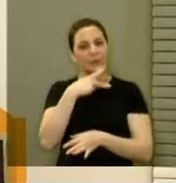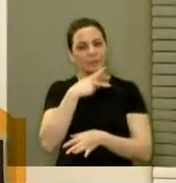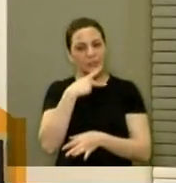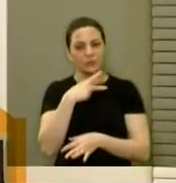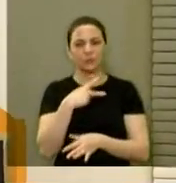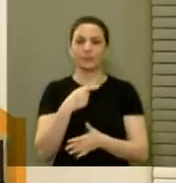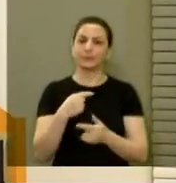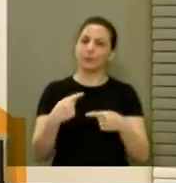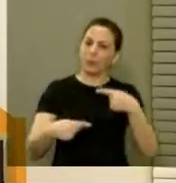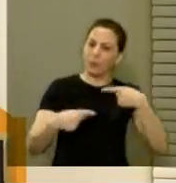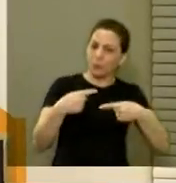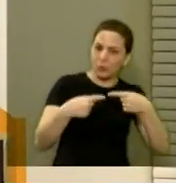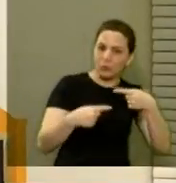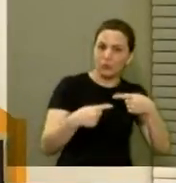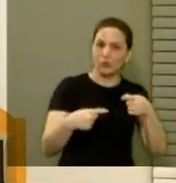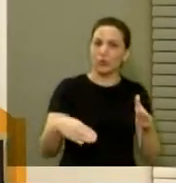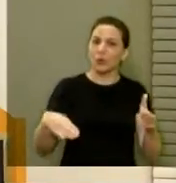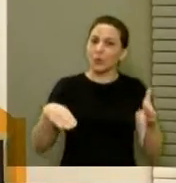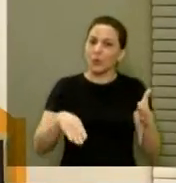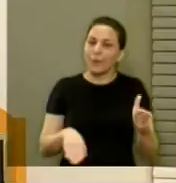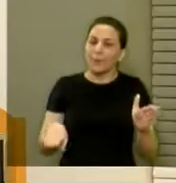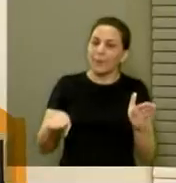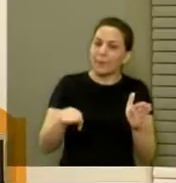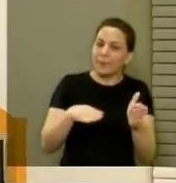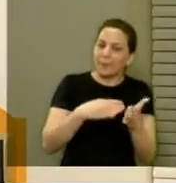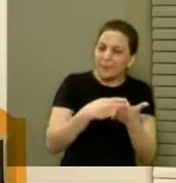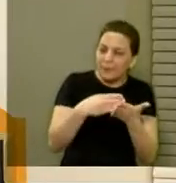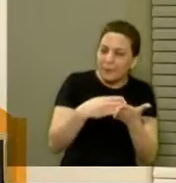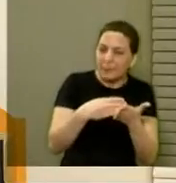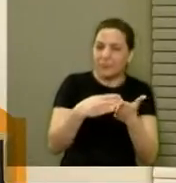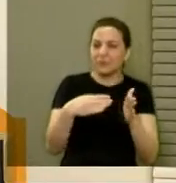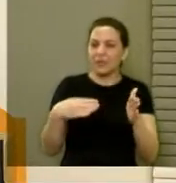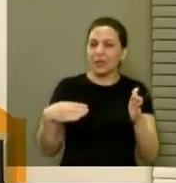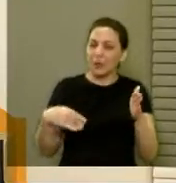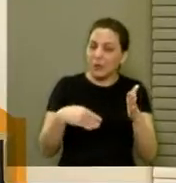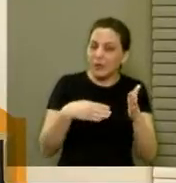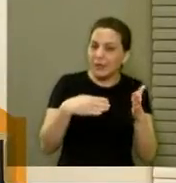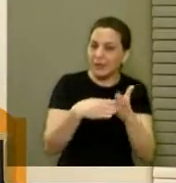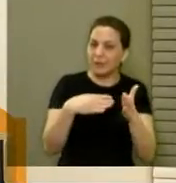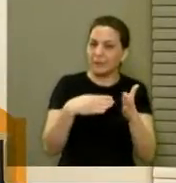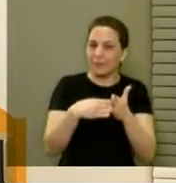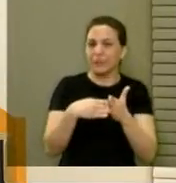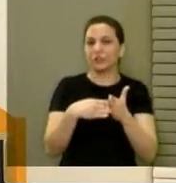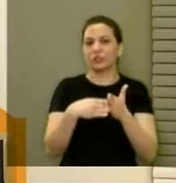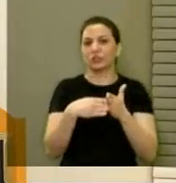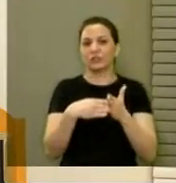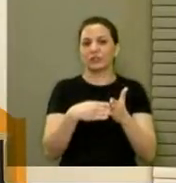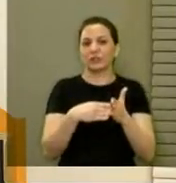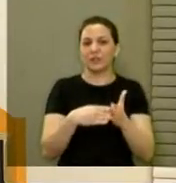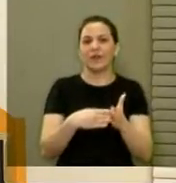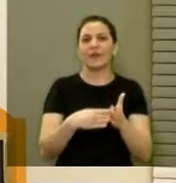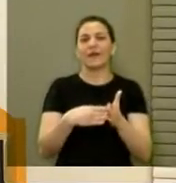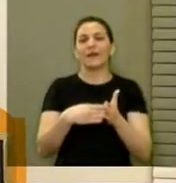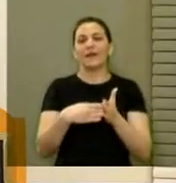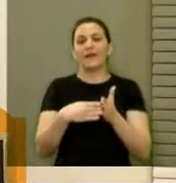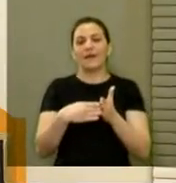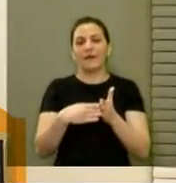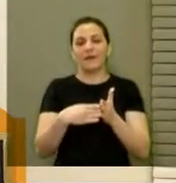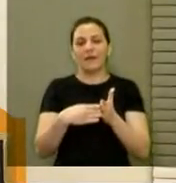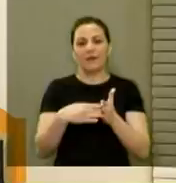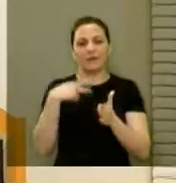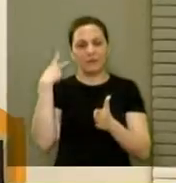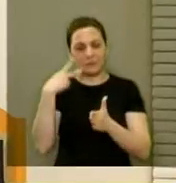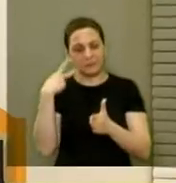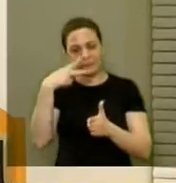lembrando que o prazo para quem deseja ser candidato a vereador ser candidato a prefeito no próximo pleito que se dará